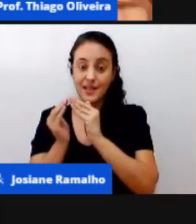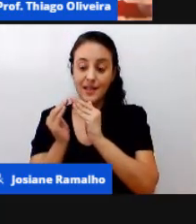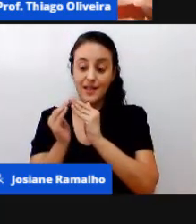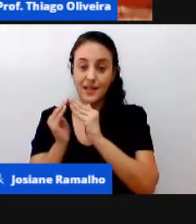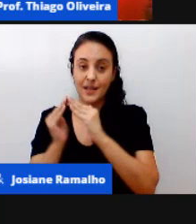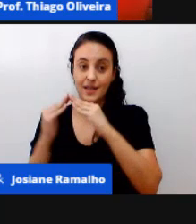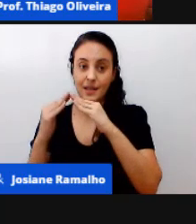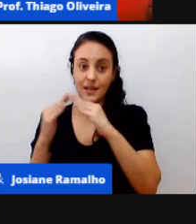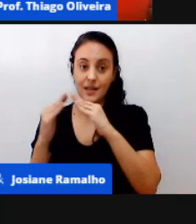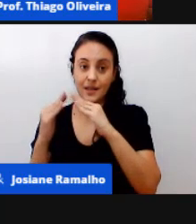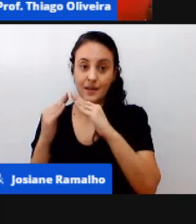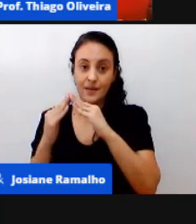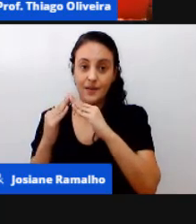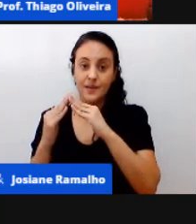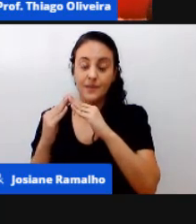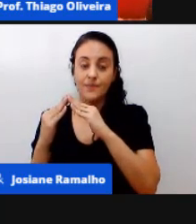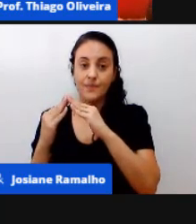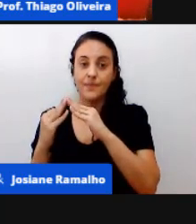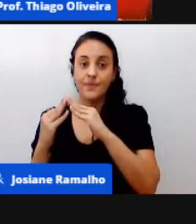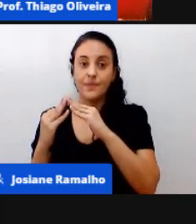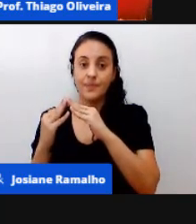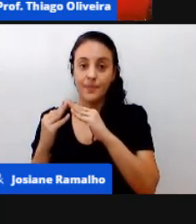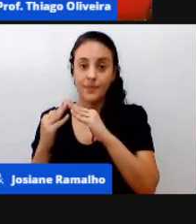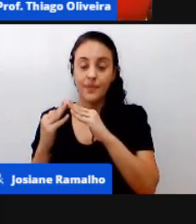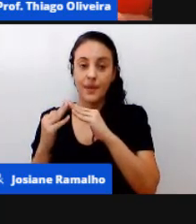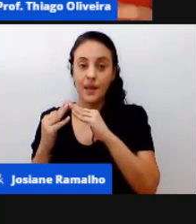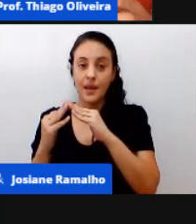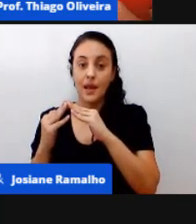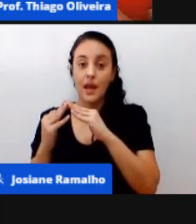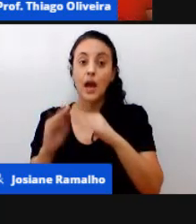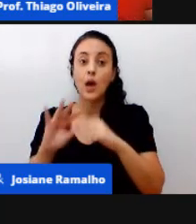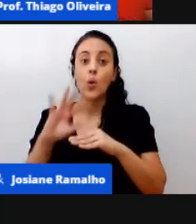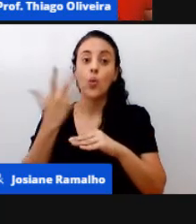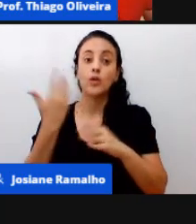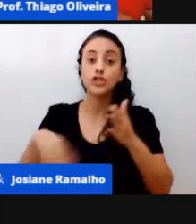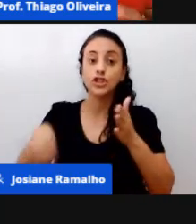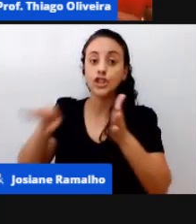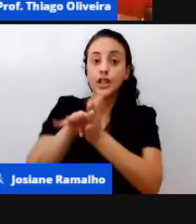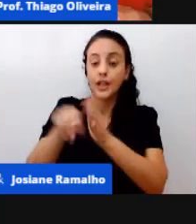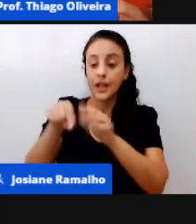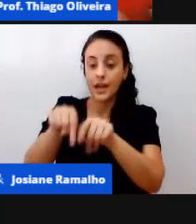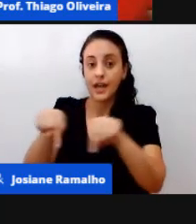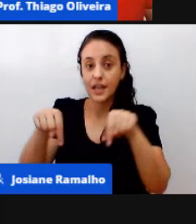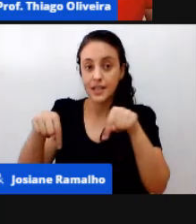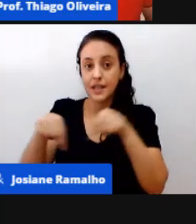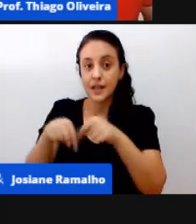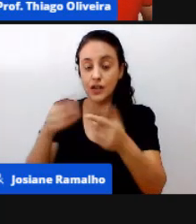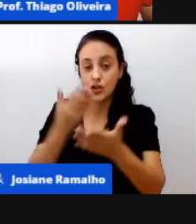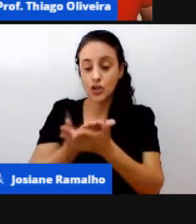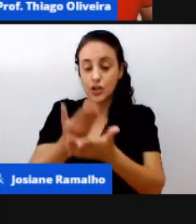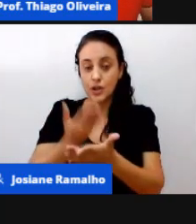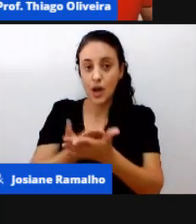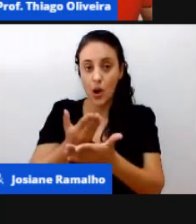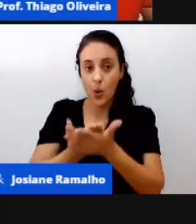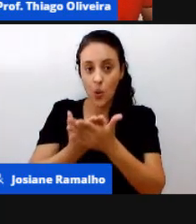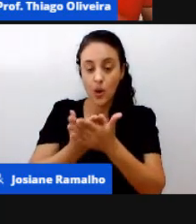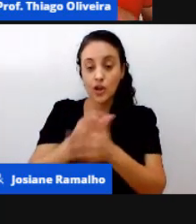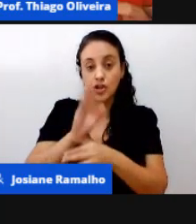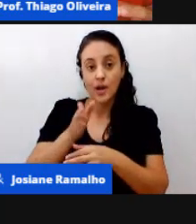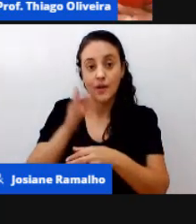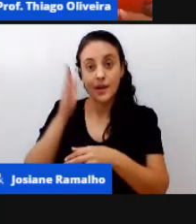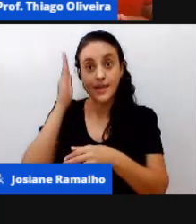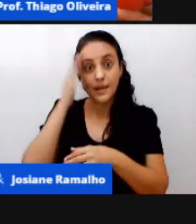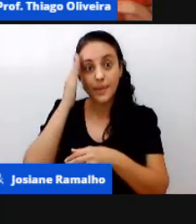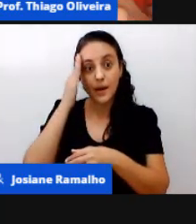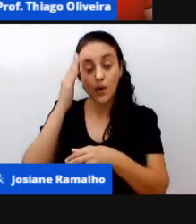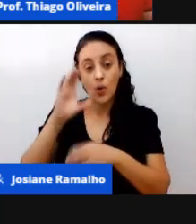conteúdo básico em casa. E quando ele vem para a sala de aula, ele vem aplicar esse conteúdo. Ele